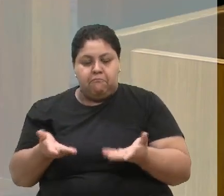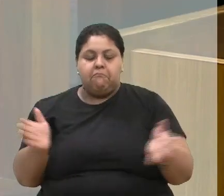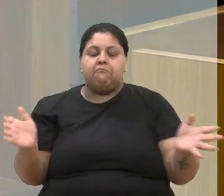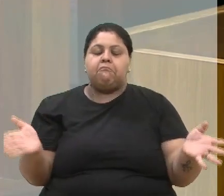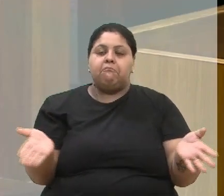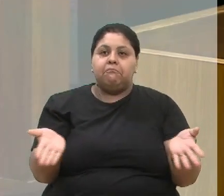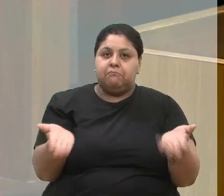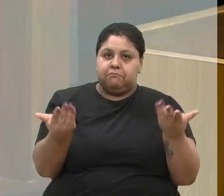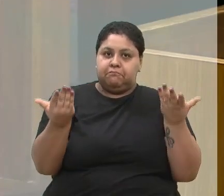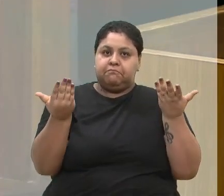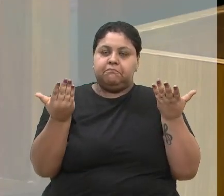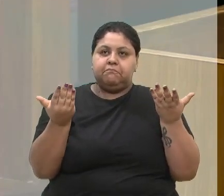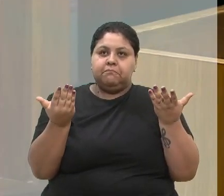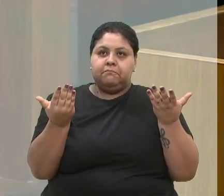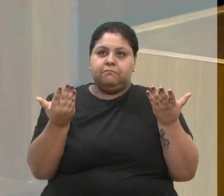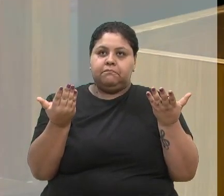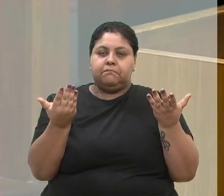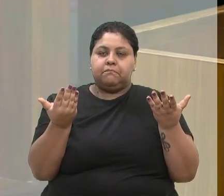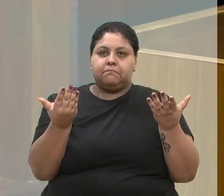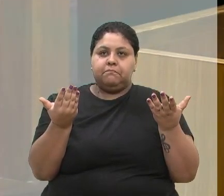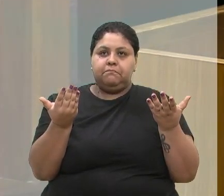ele é